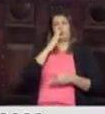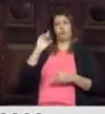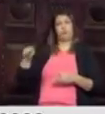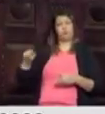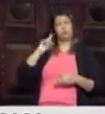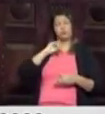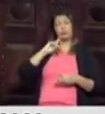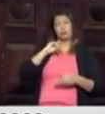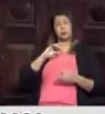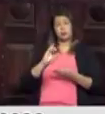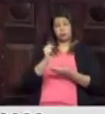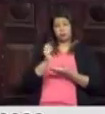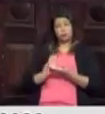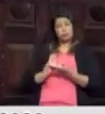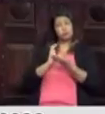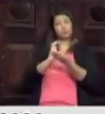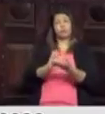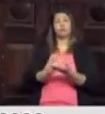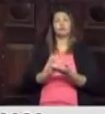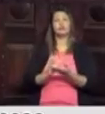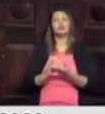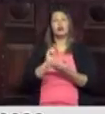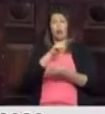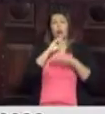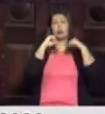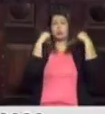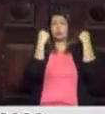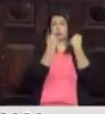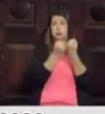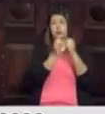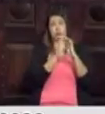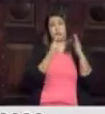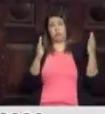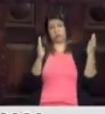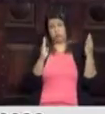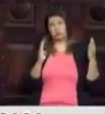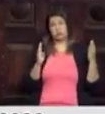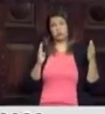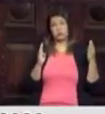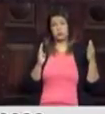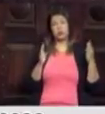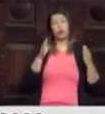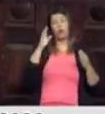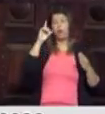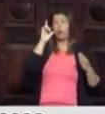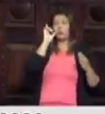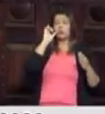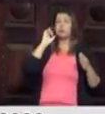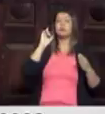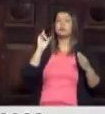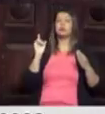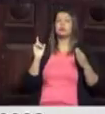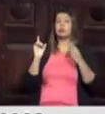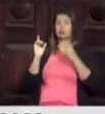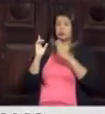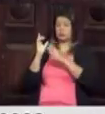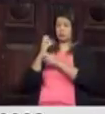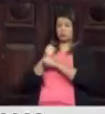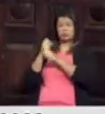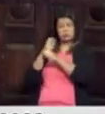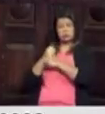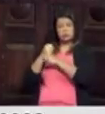colocou recursos para que o estádio pudesse ser aberto de forma precária. Ontem, o Tribunal de Contas do